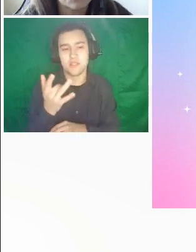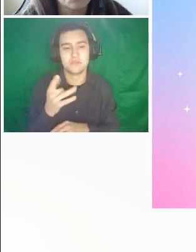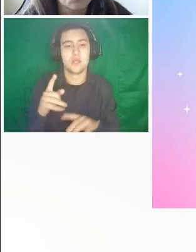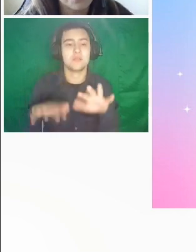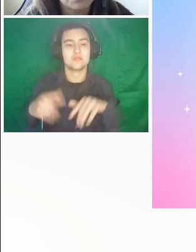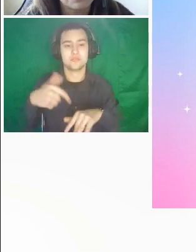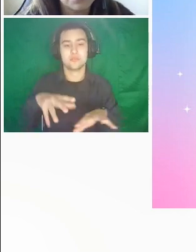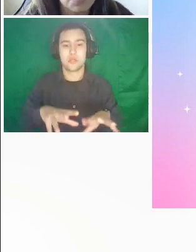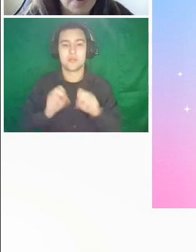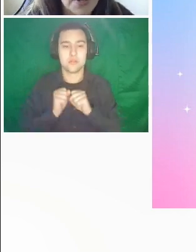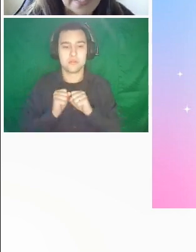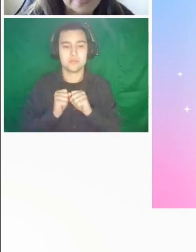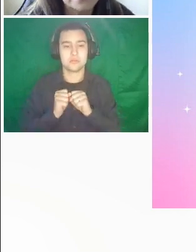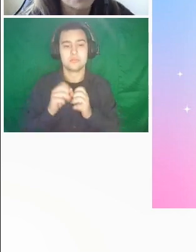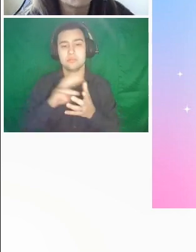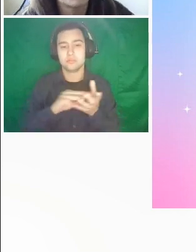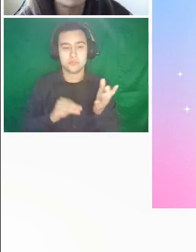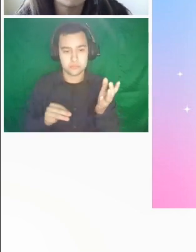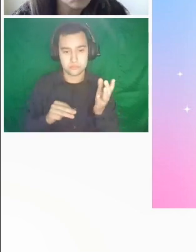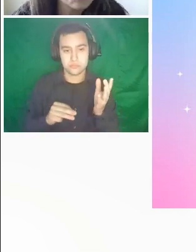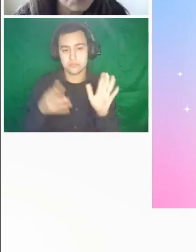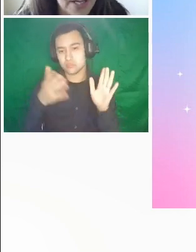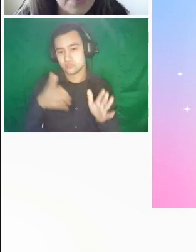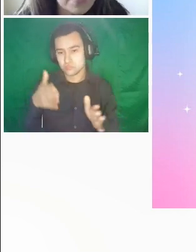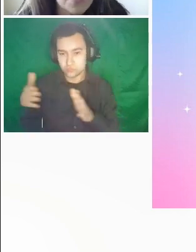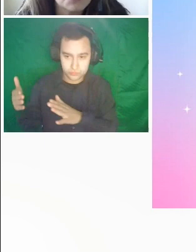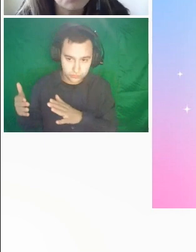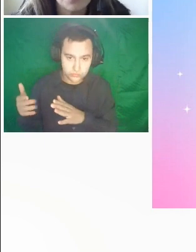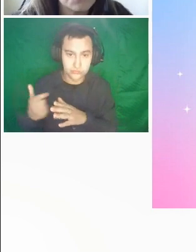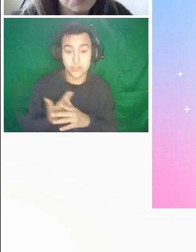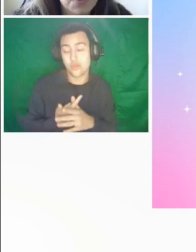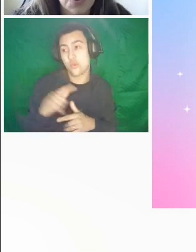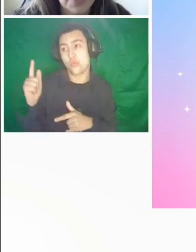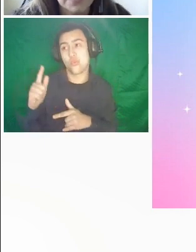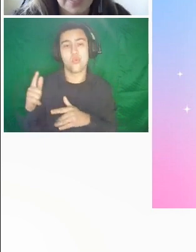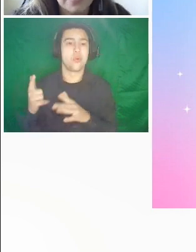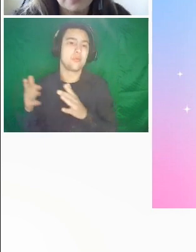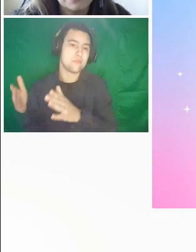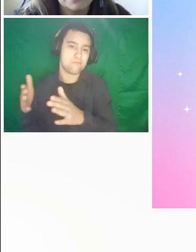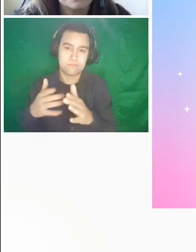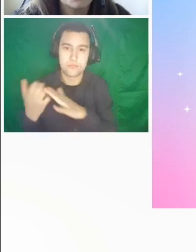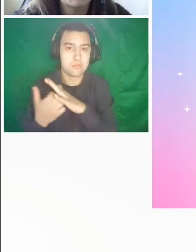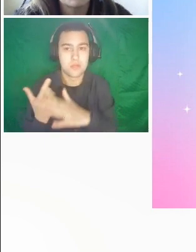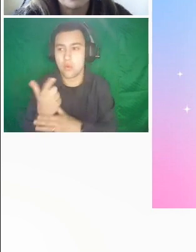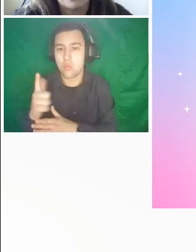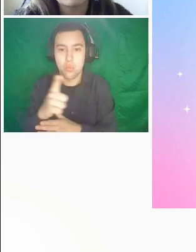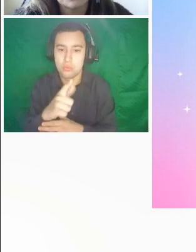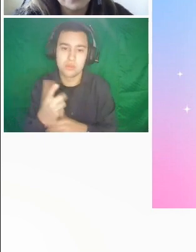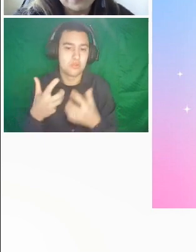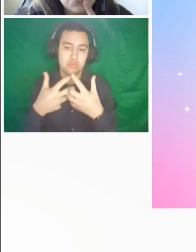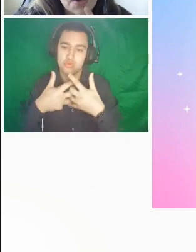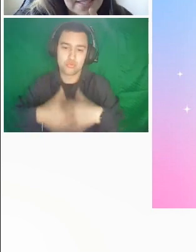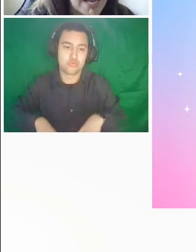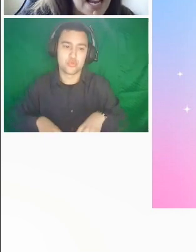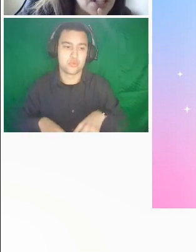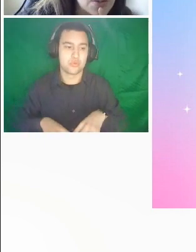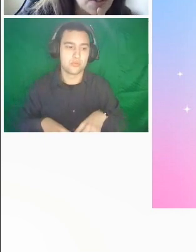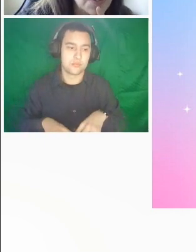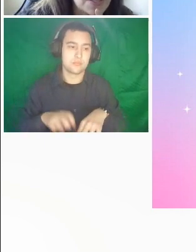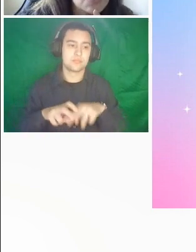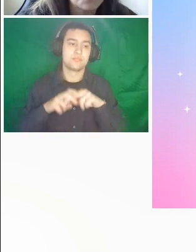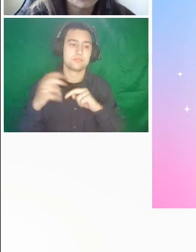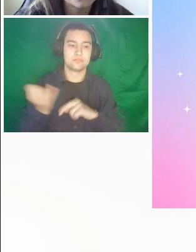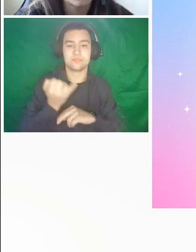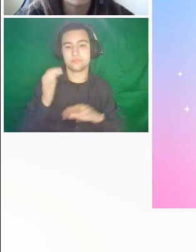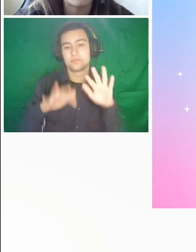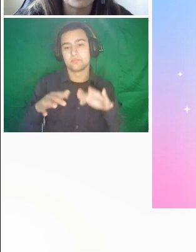adote um modelo dentro de uma organização e n outra organização isso não funcione né Então as organizações ágeis